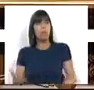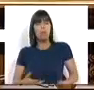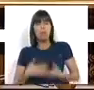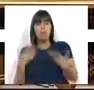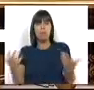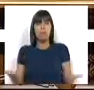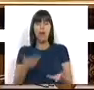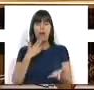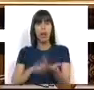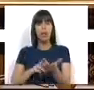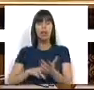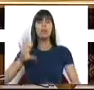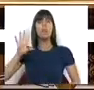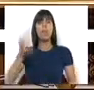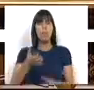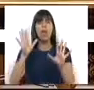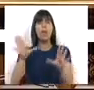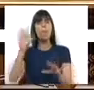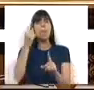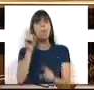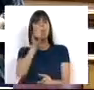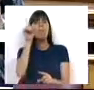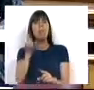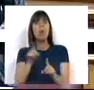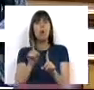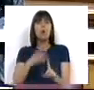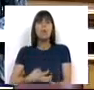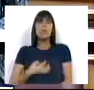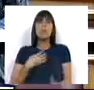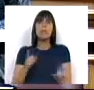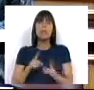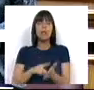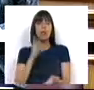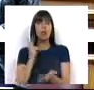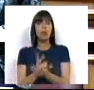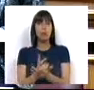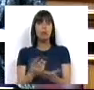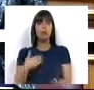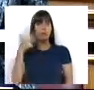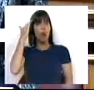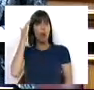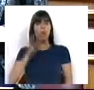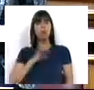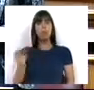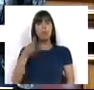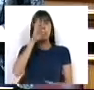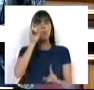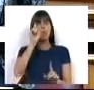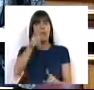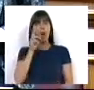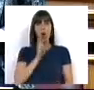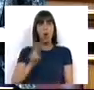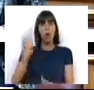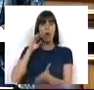face à realidade do país, era mais uma questão de não se sentir derrotado. Eu acho que o Sr. Primeiro-Ministro devia olhar